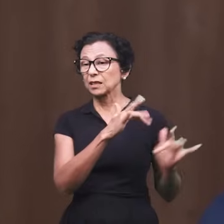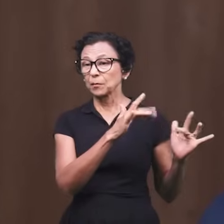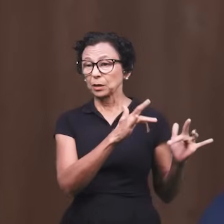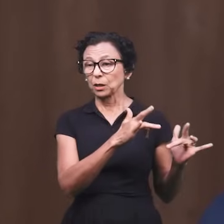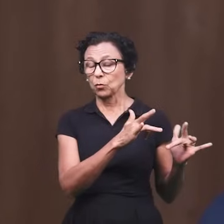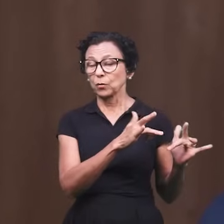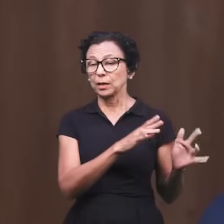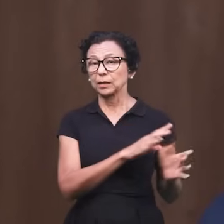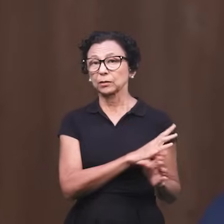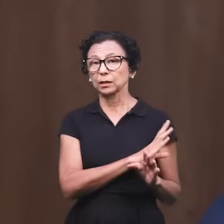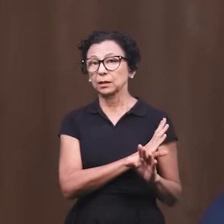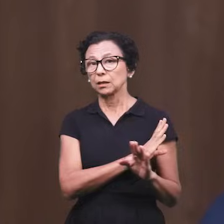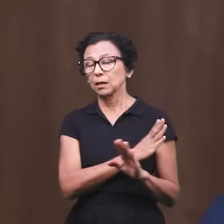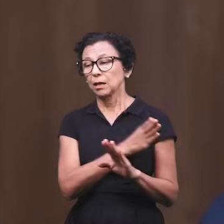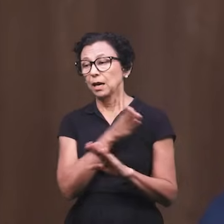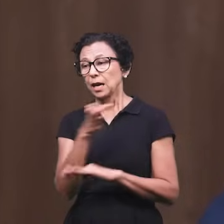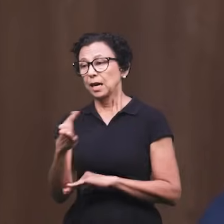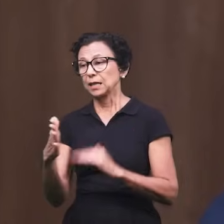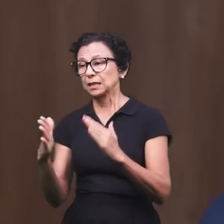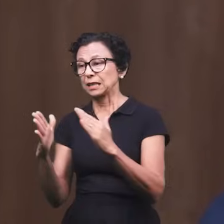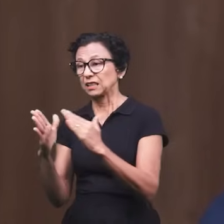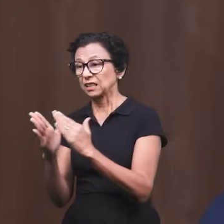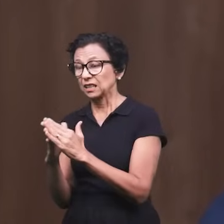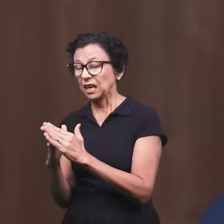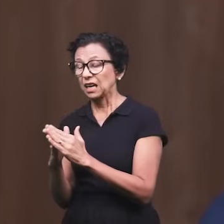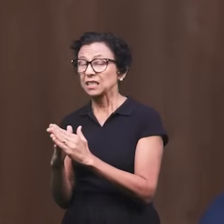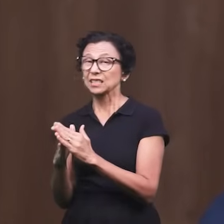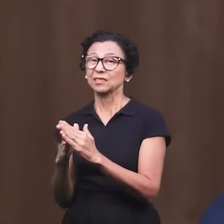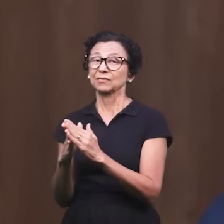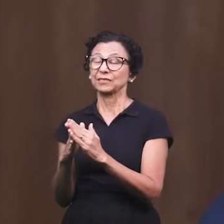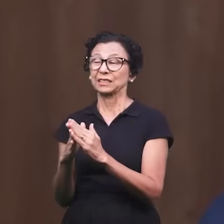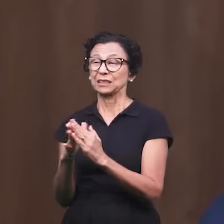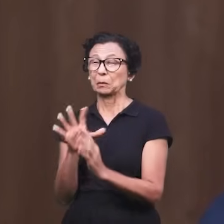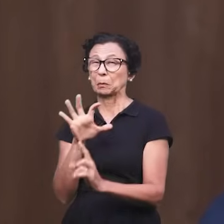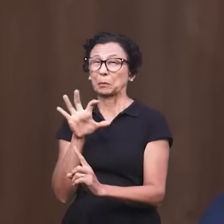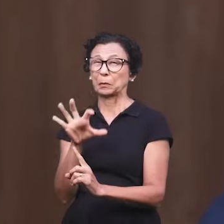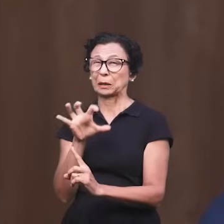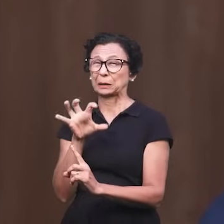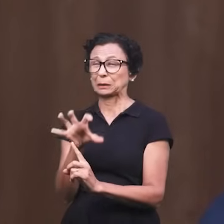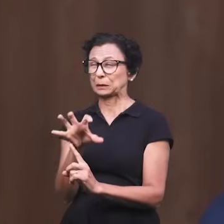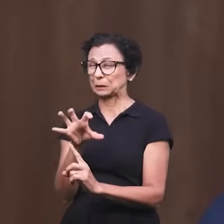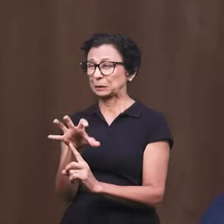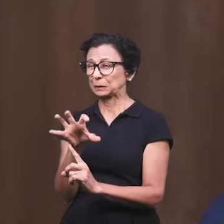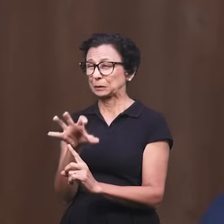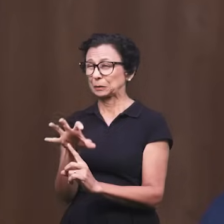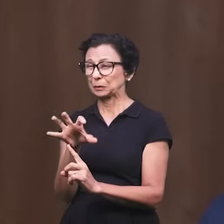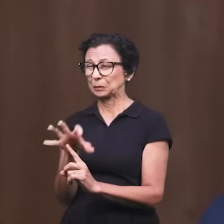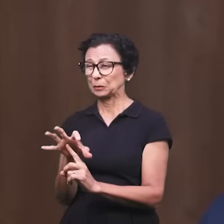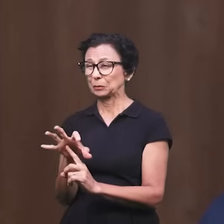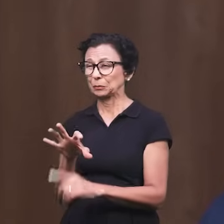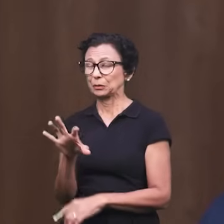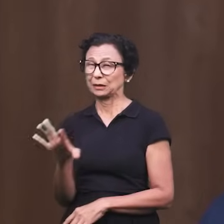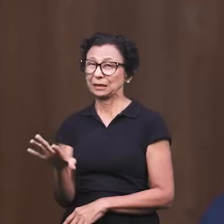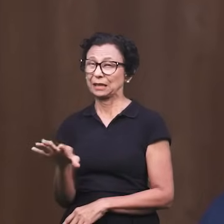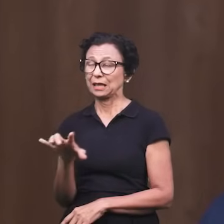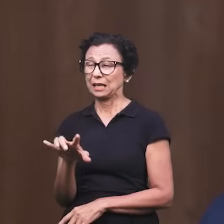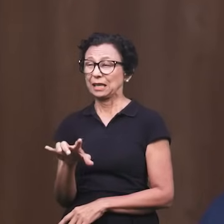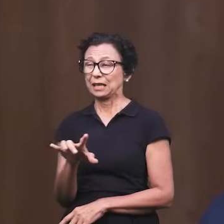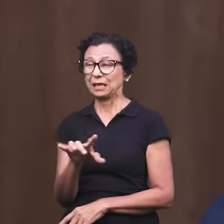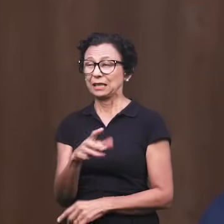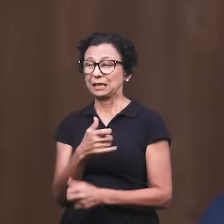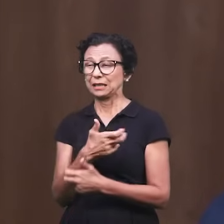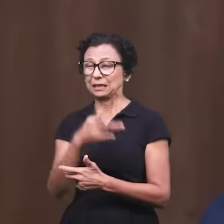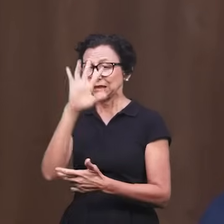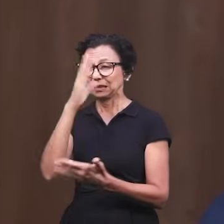alguém adoece, quando ele sai, é uma opressão, ele tem uma carga assim de opressão por aquilo que ele vive, por aquilo